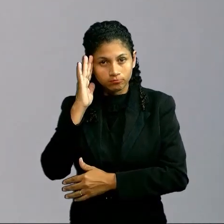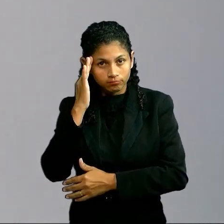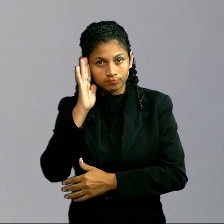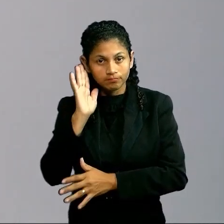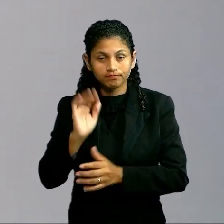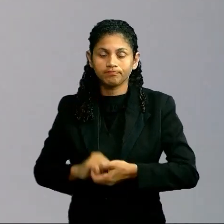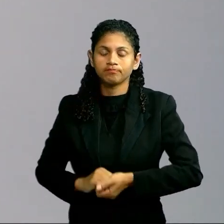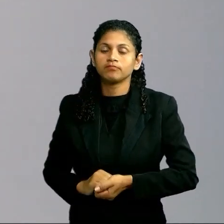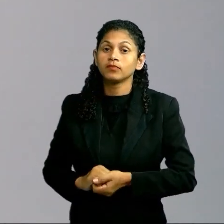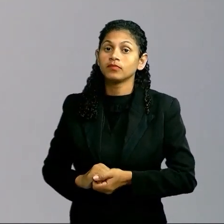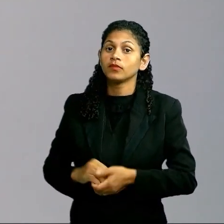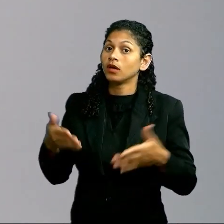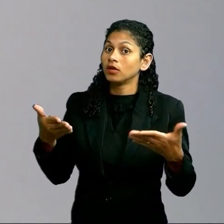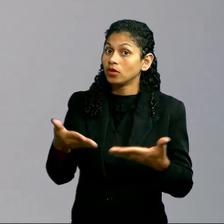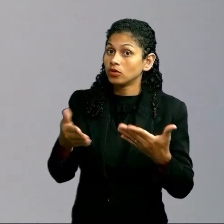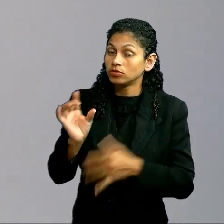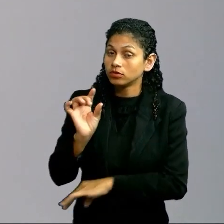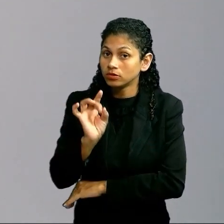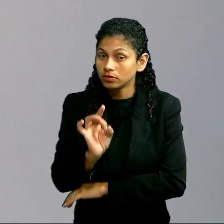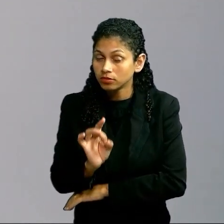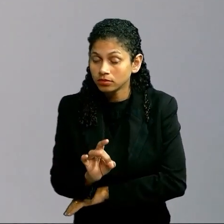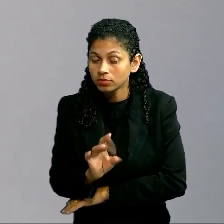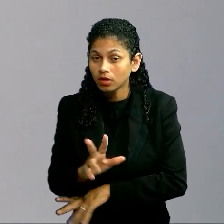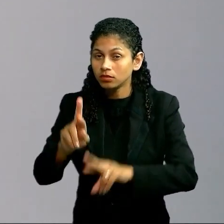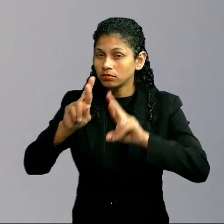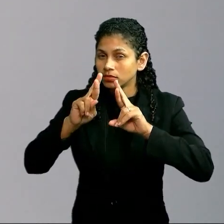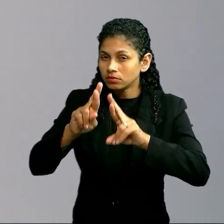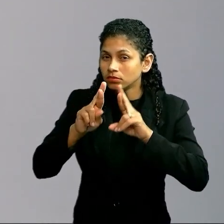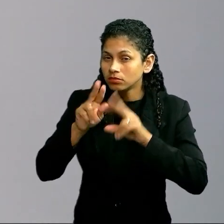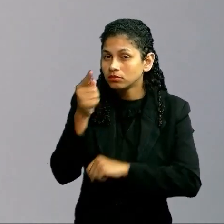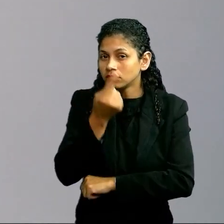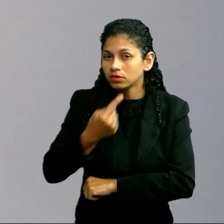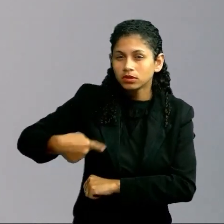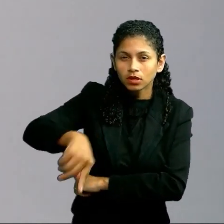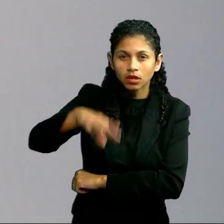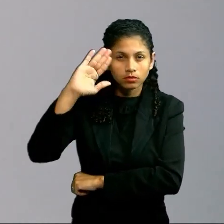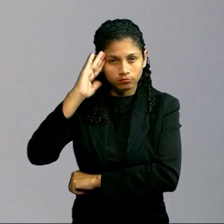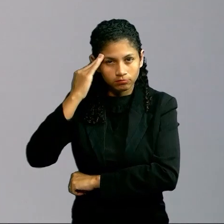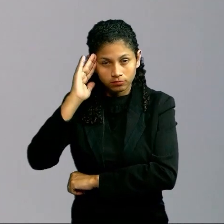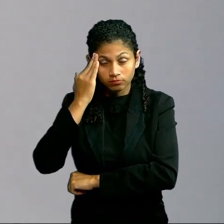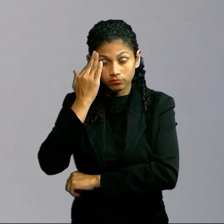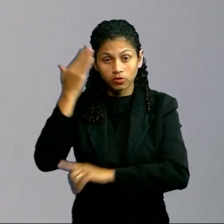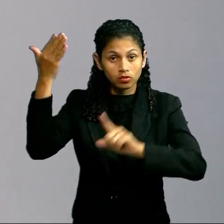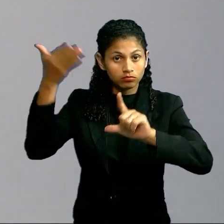Então, por hoje é isso. Eu espero que vocês tenham compreendido a aula de hoje. Para essas e